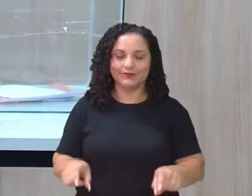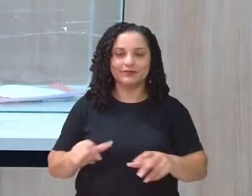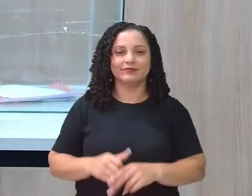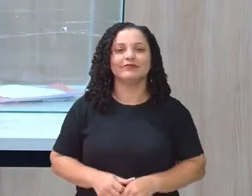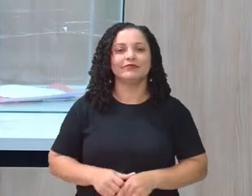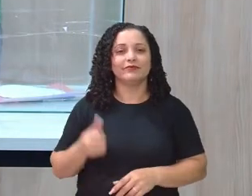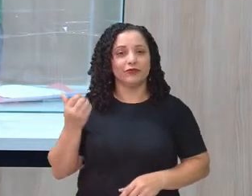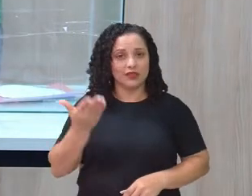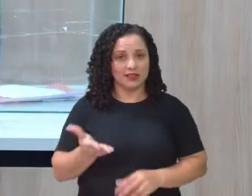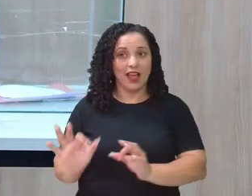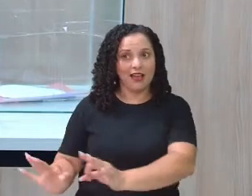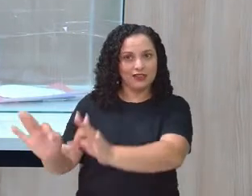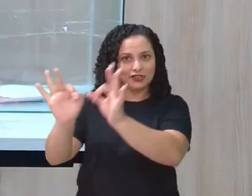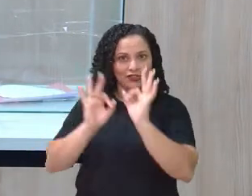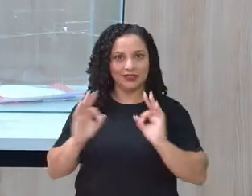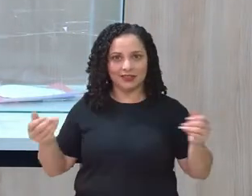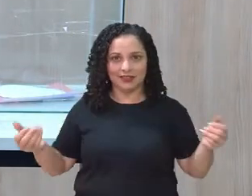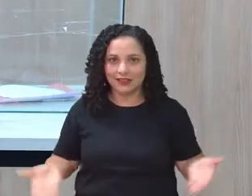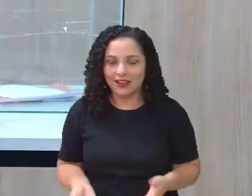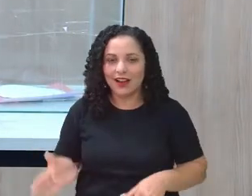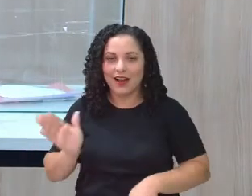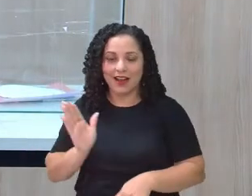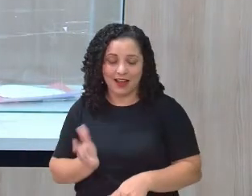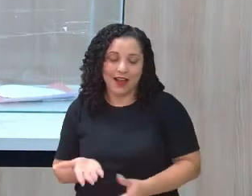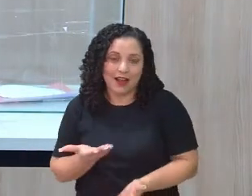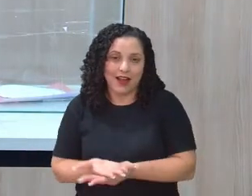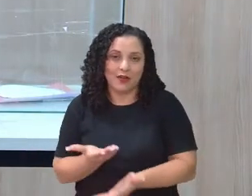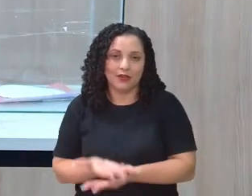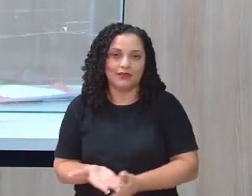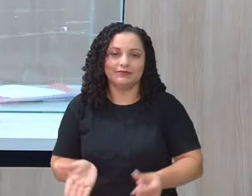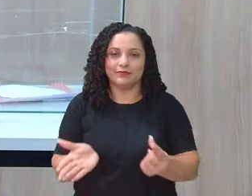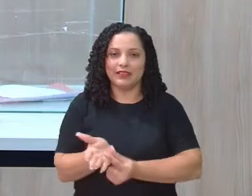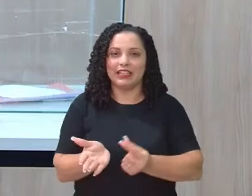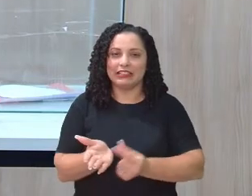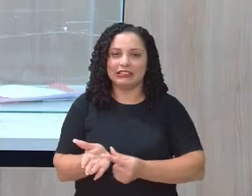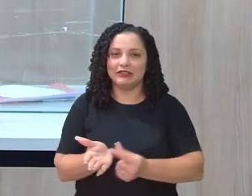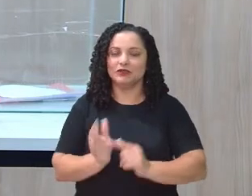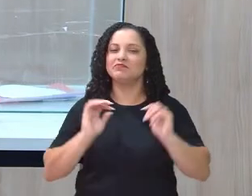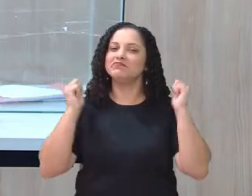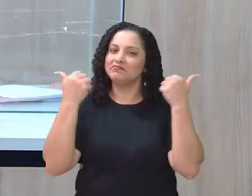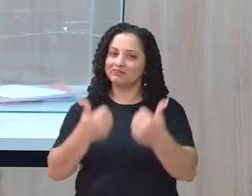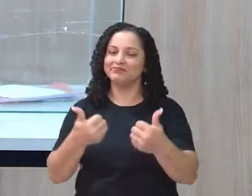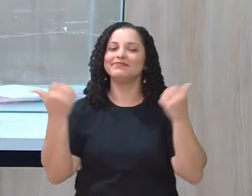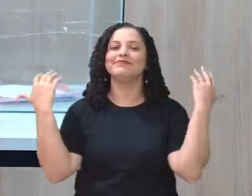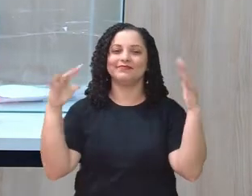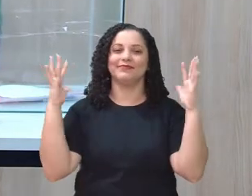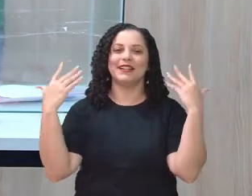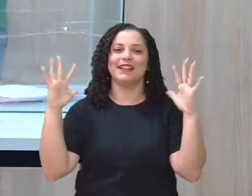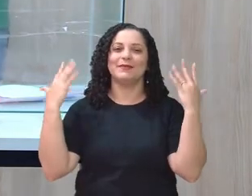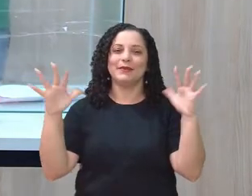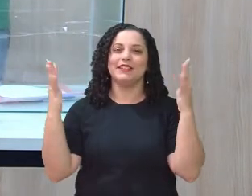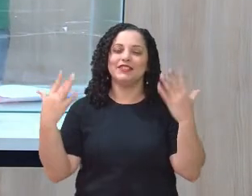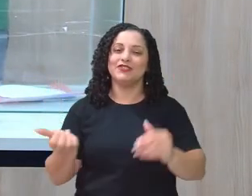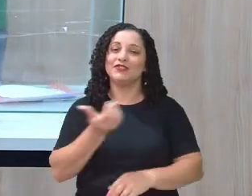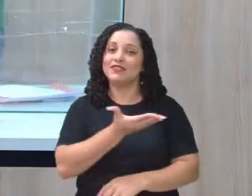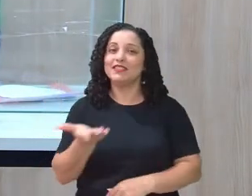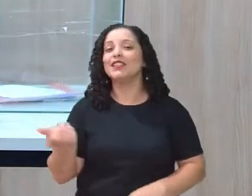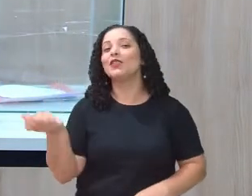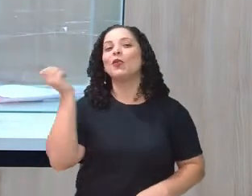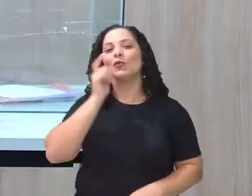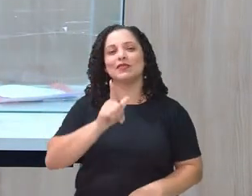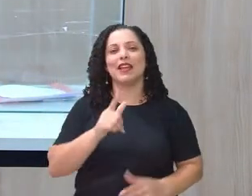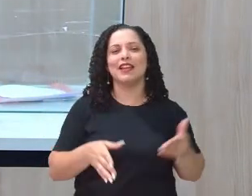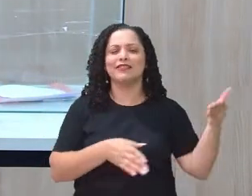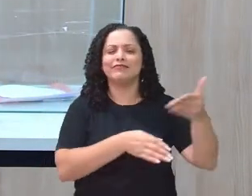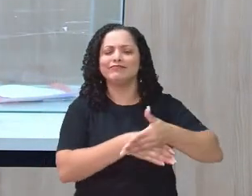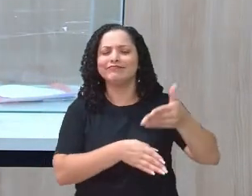você está assistindo essa aula já através aí do nosso aplicativo, muito massa, parabéns para você que consegue aí já acessar